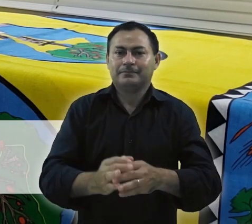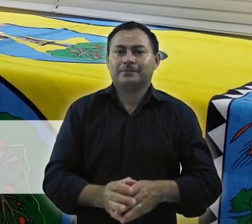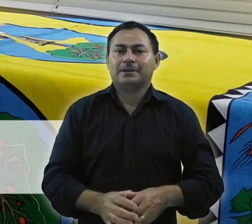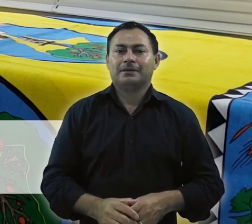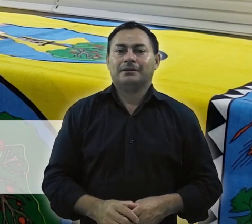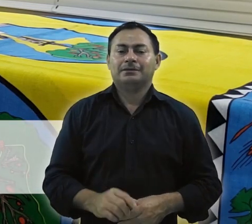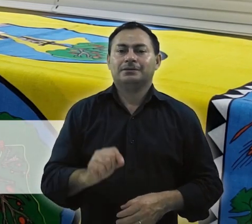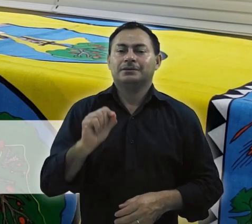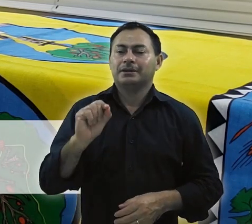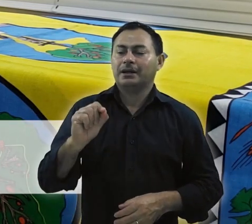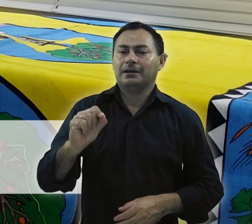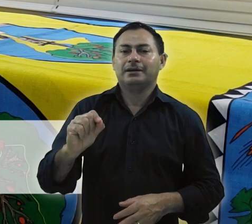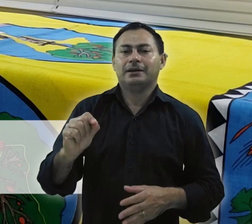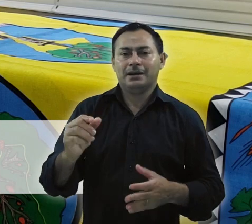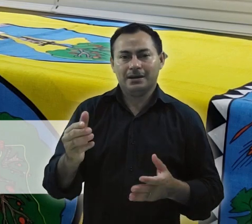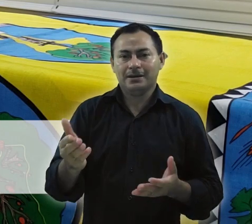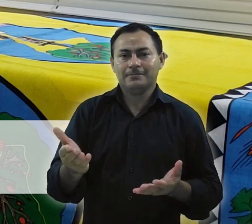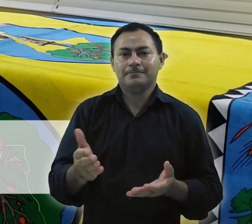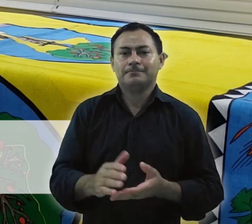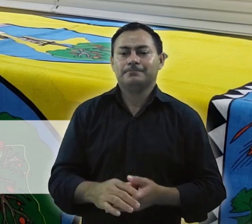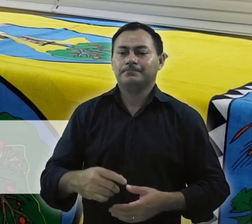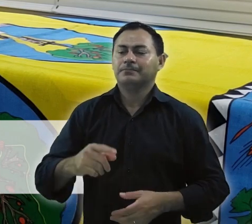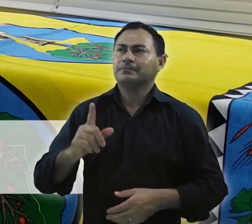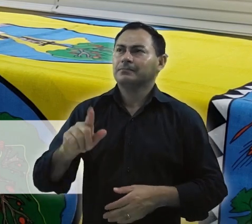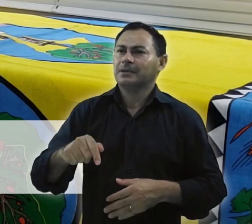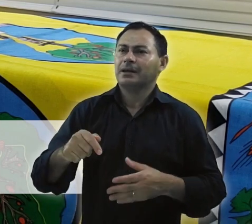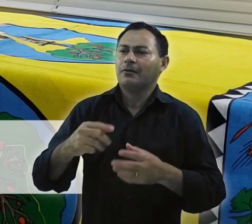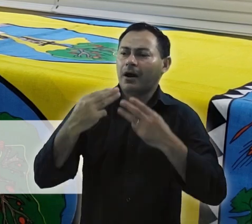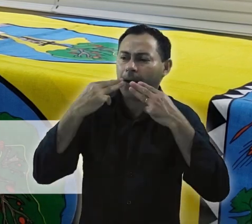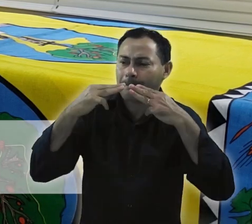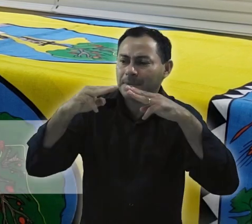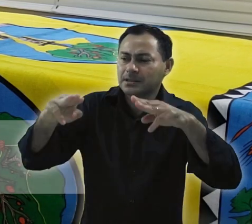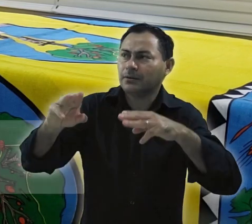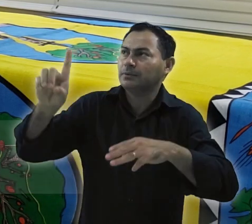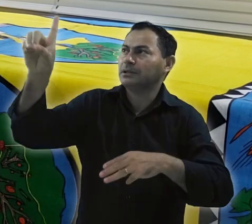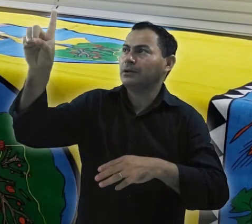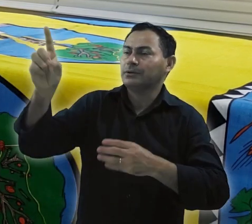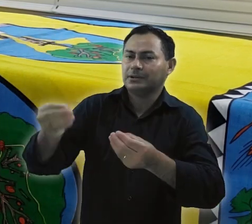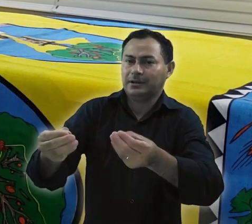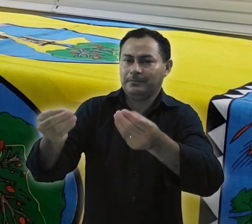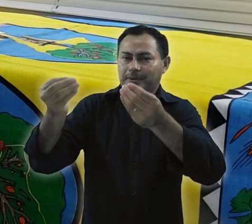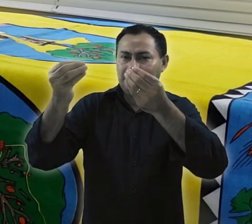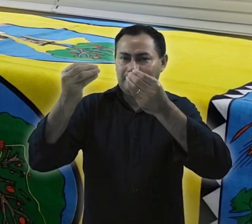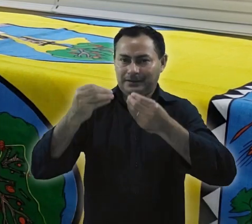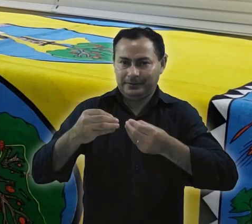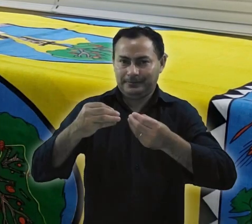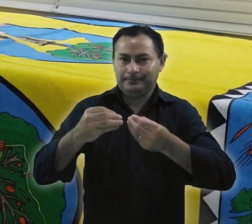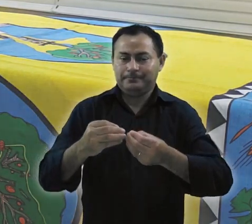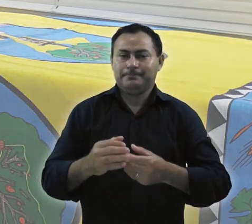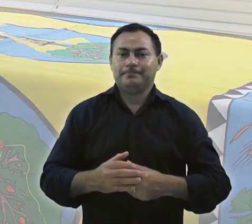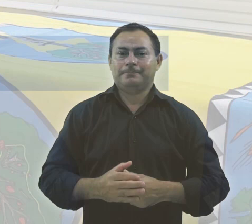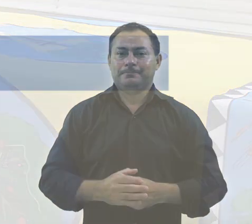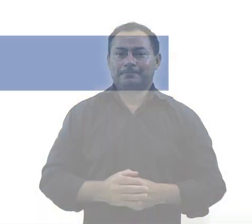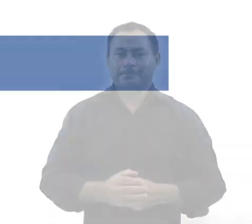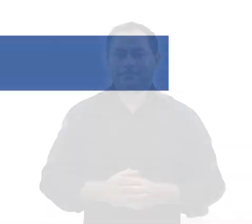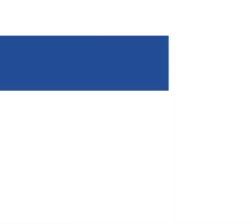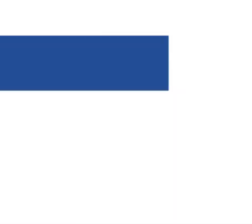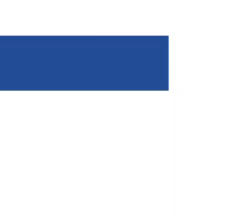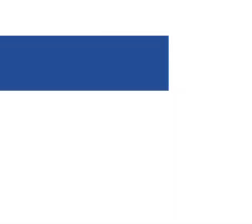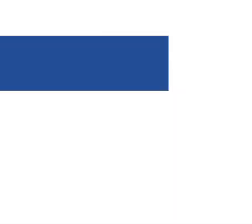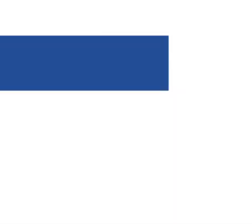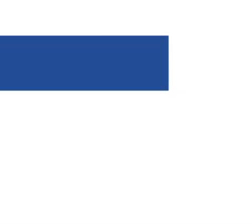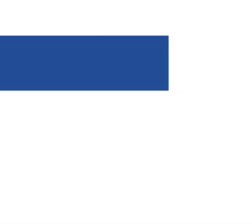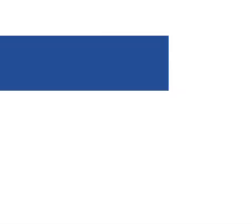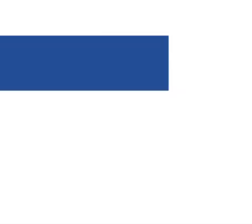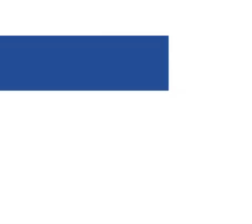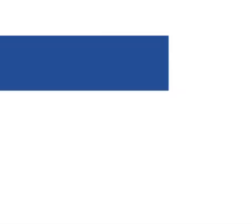de que é uma missão que Deus está me dando. Amém.